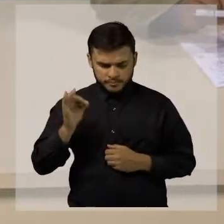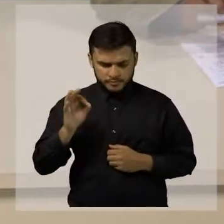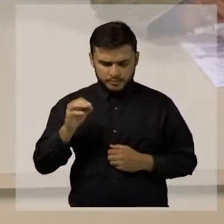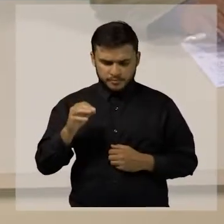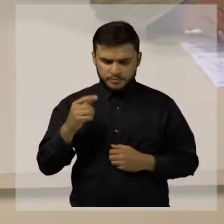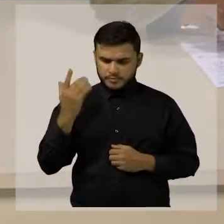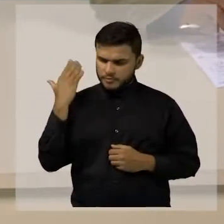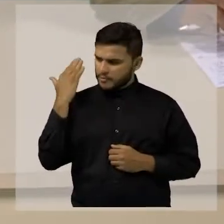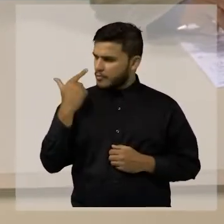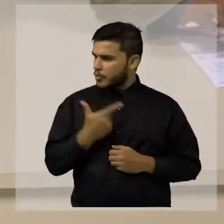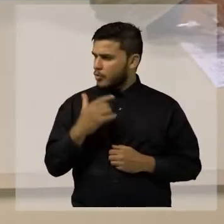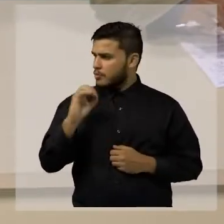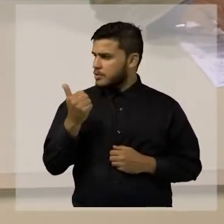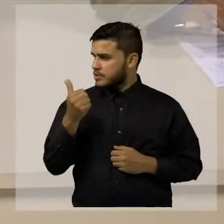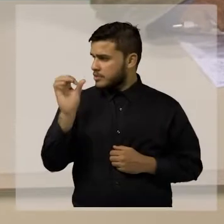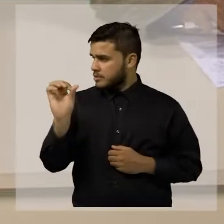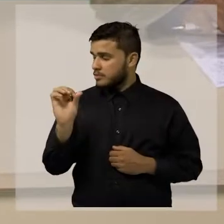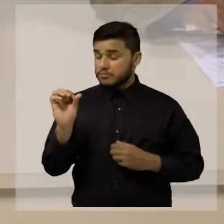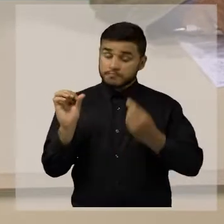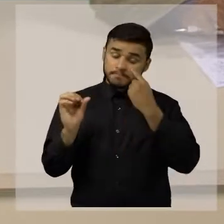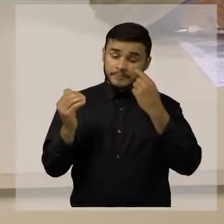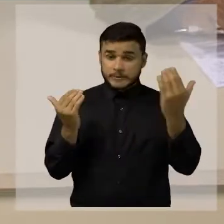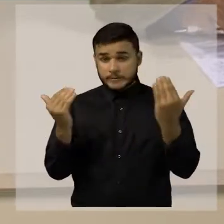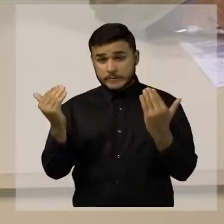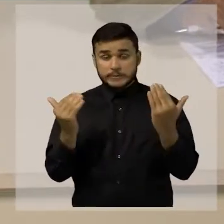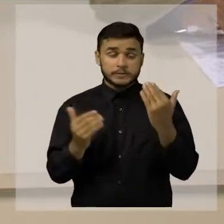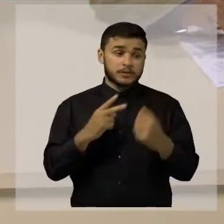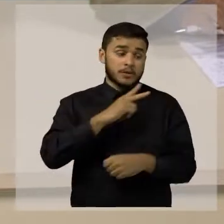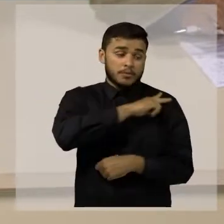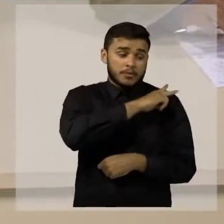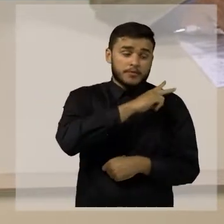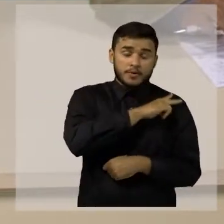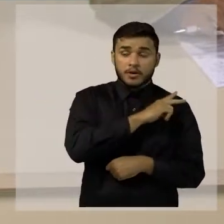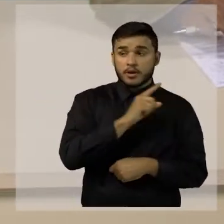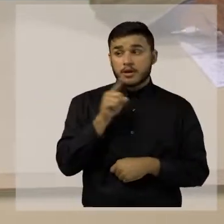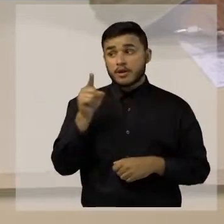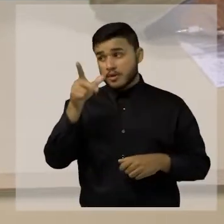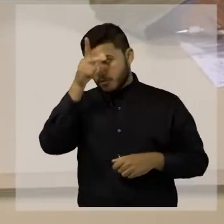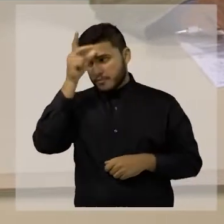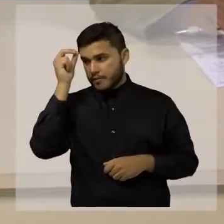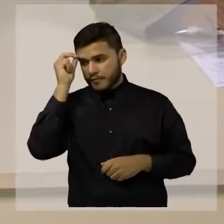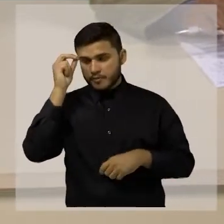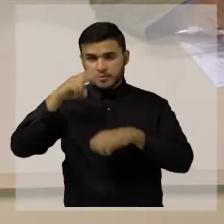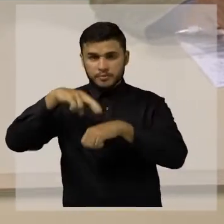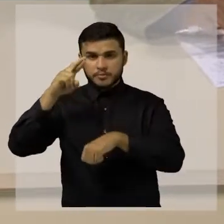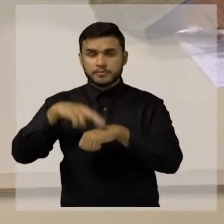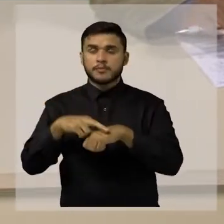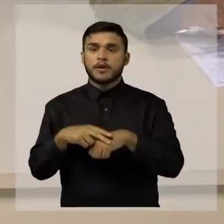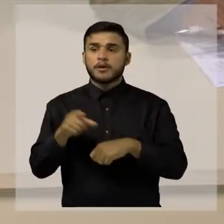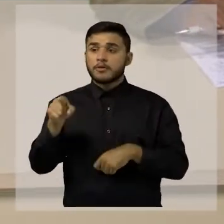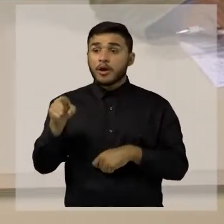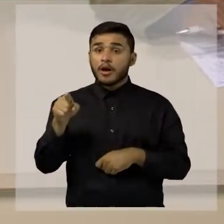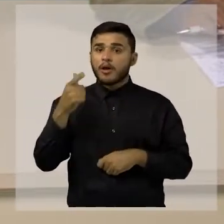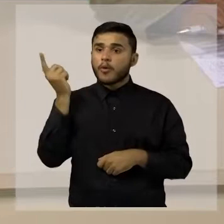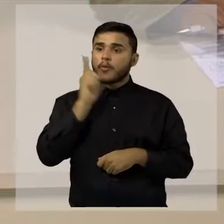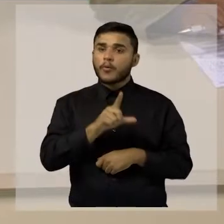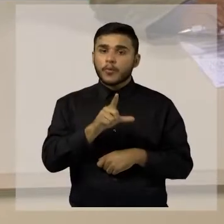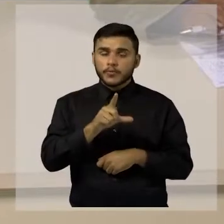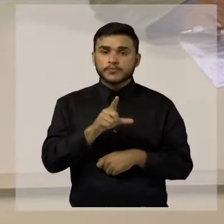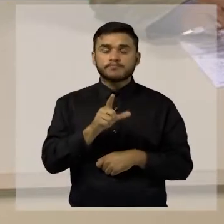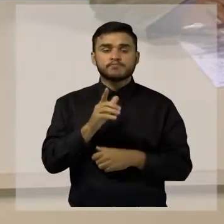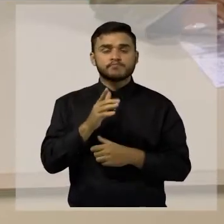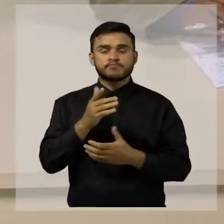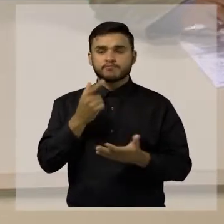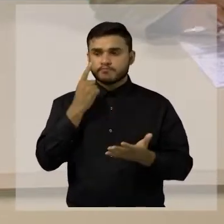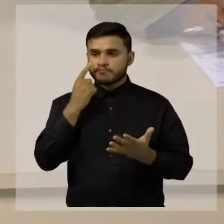Roberto Cláudio, que sempre teve... Conseguiu transitar, boa penetração nas classes médias tradicionais. Aquele cara que tem nível superior, que